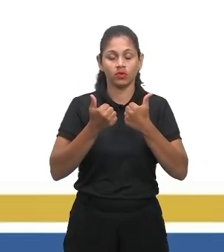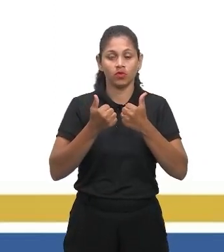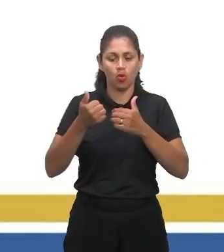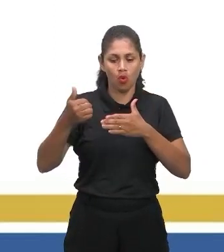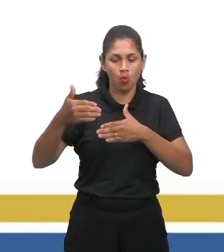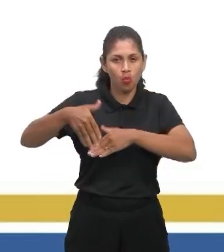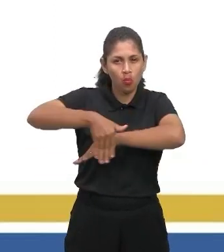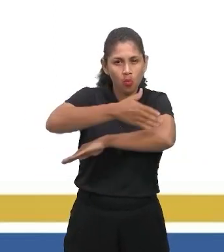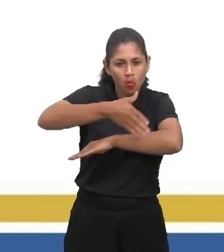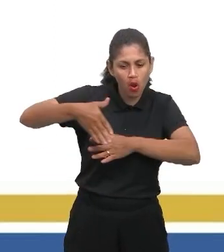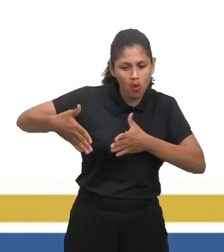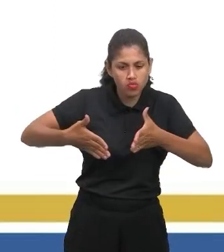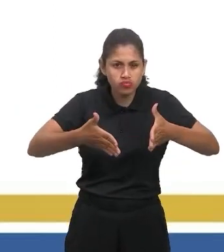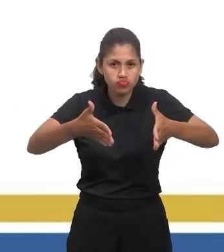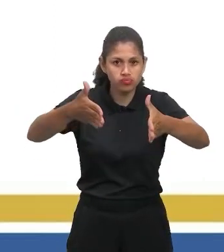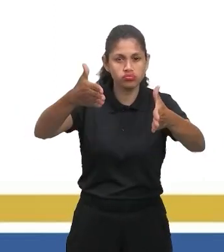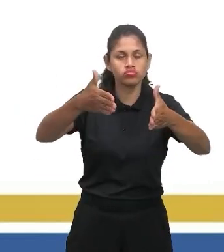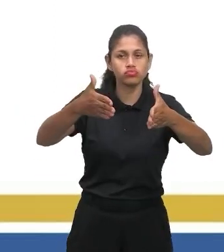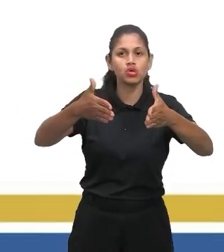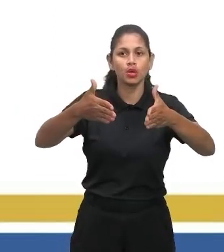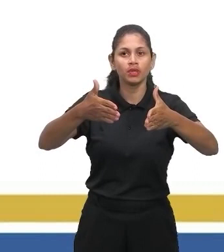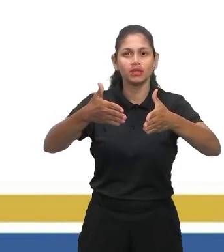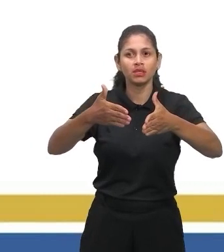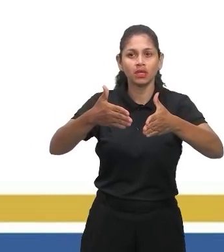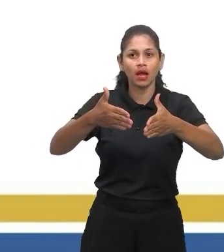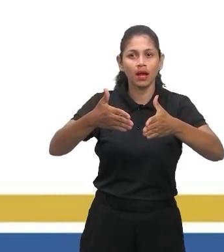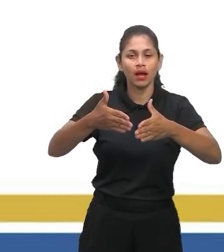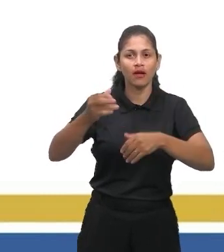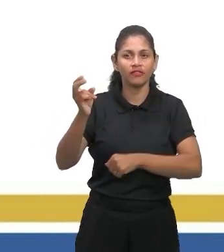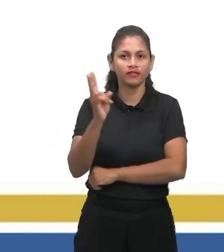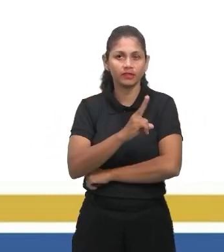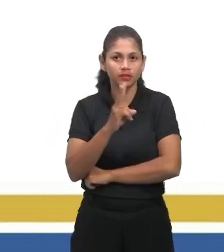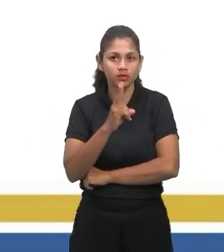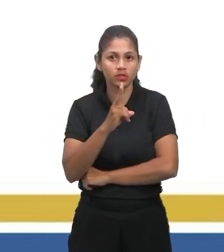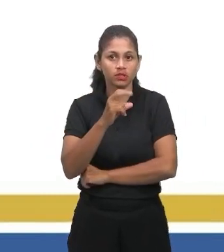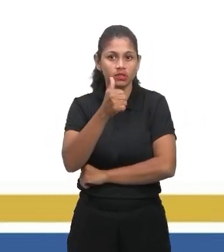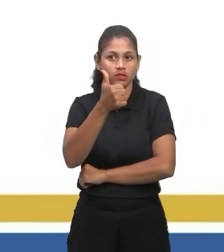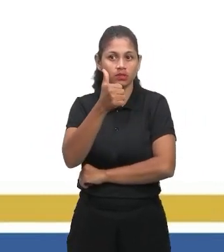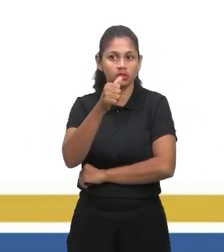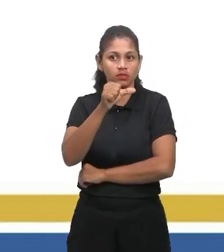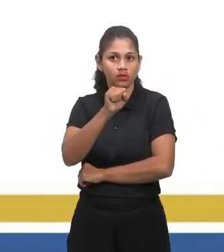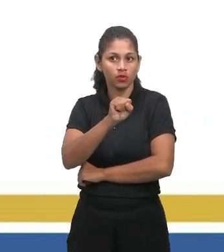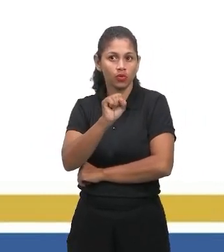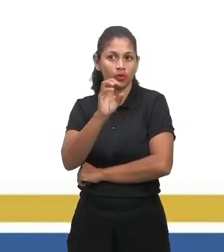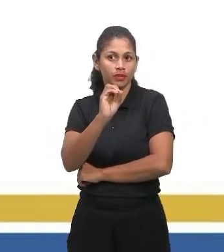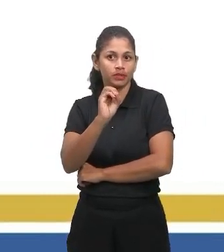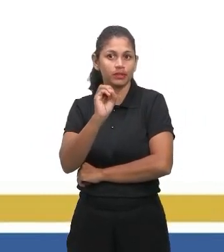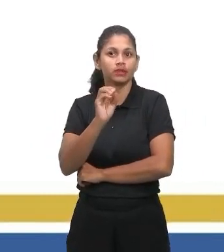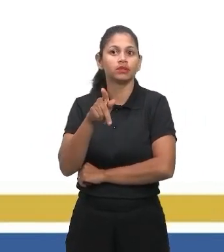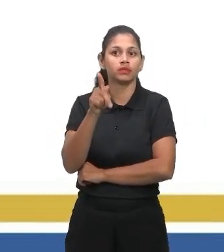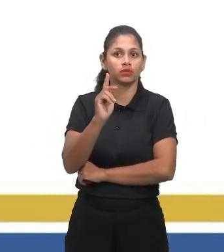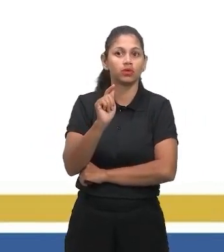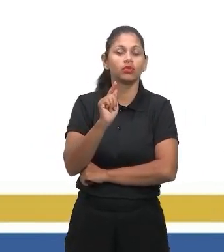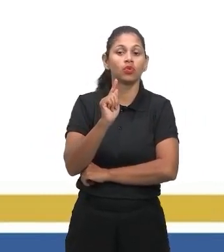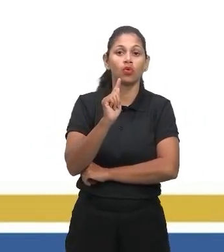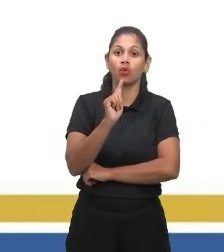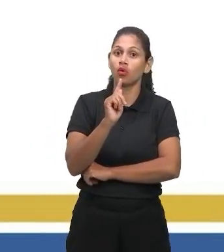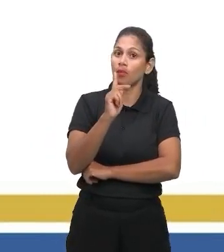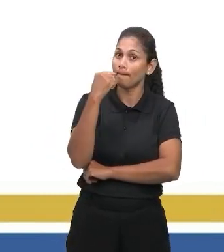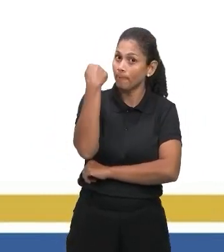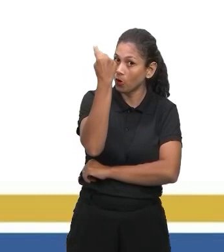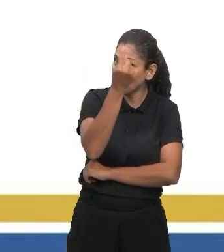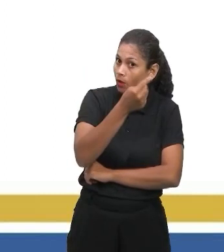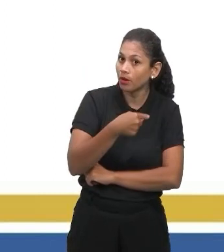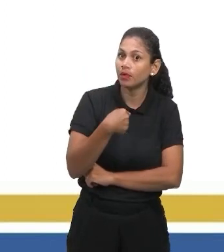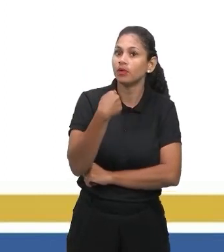por hora, um carro percorre a distância de 50 centímetros entre os dois sensores no tempo